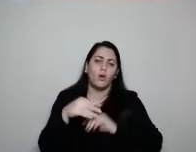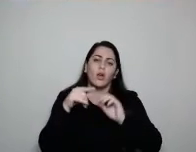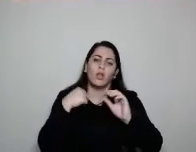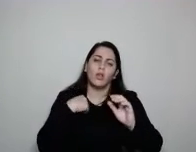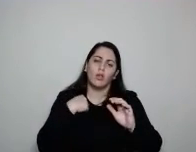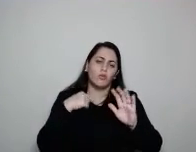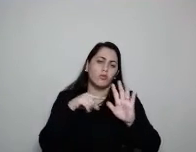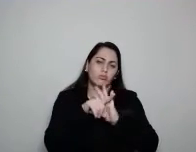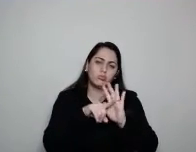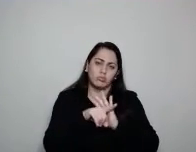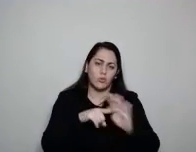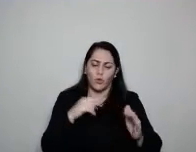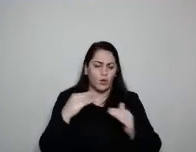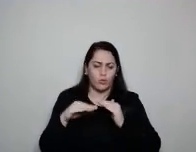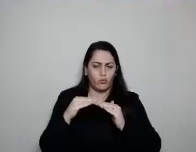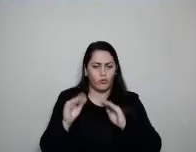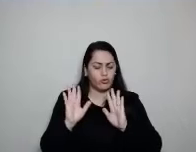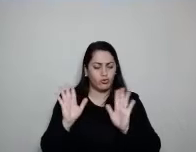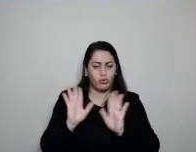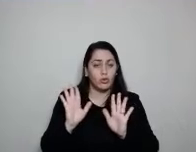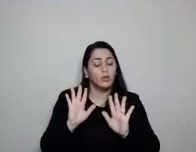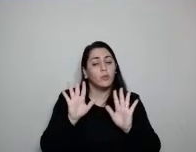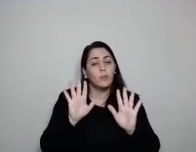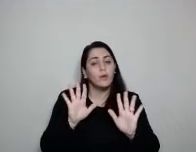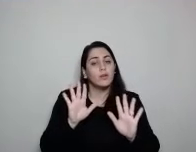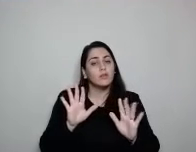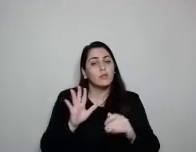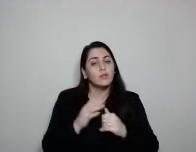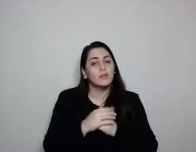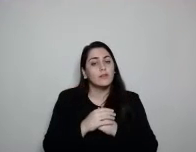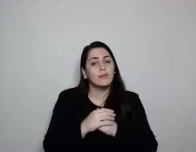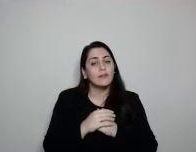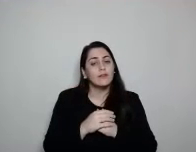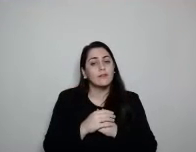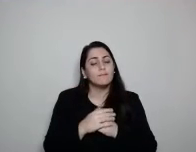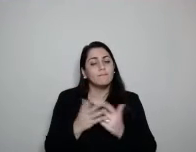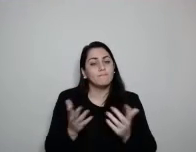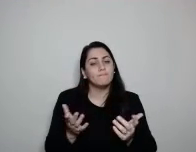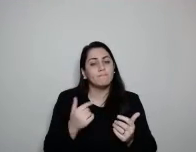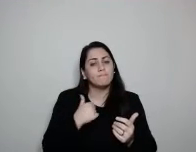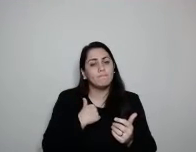estou discordando de Vossa Excelência. Eu estou absolutamente